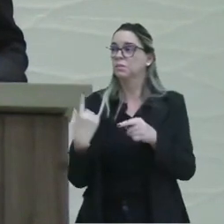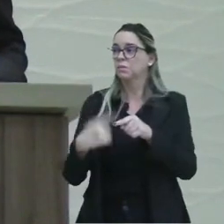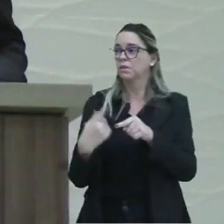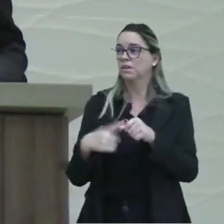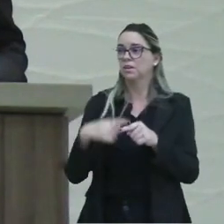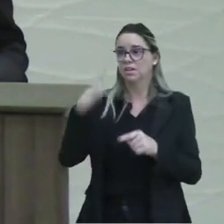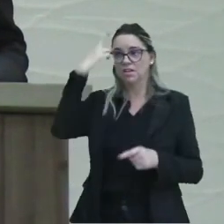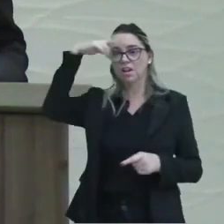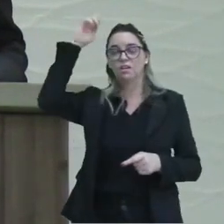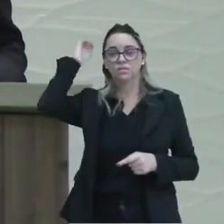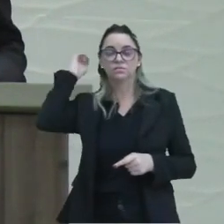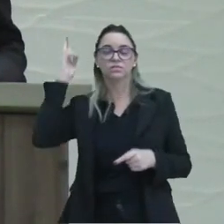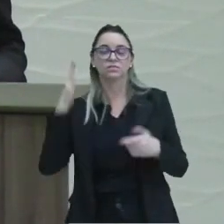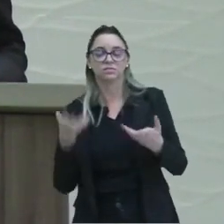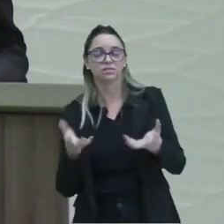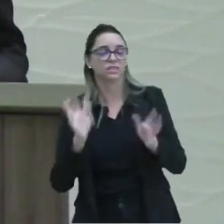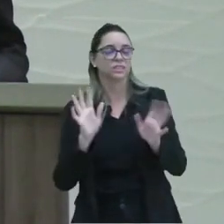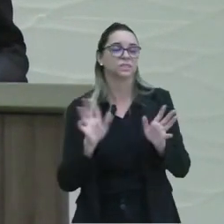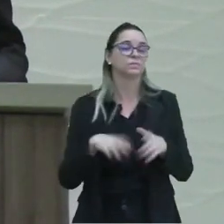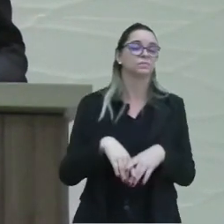Rinaldo, que